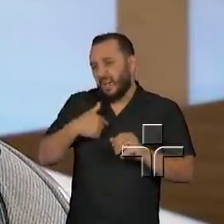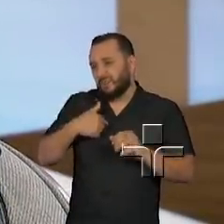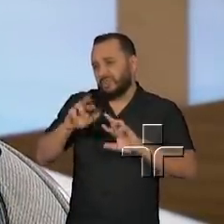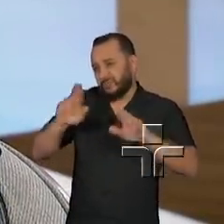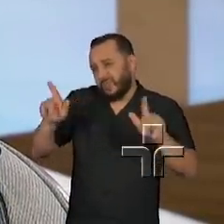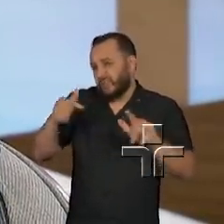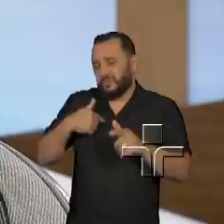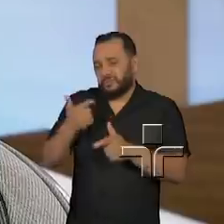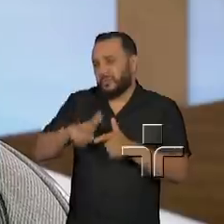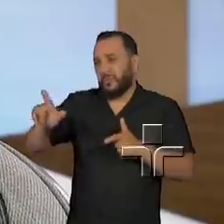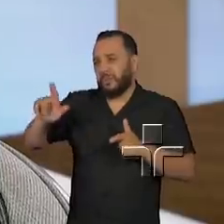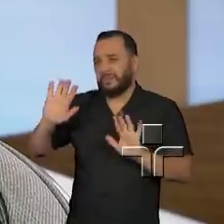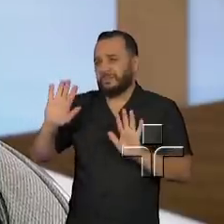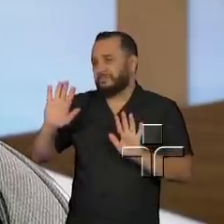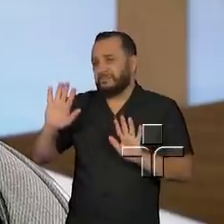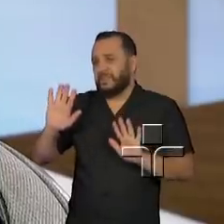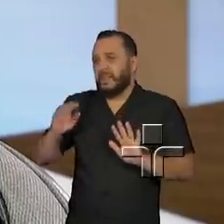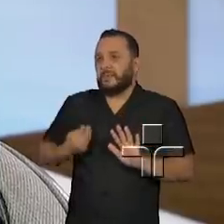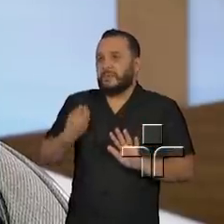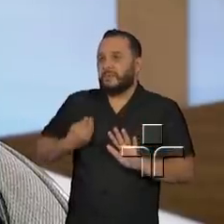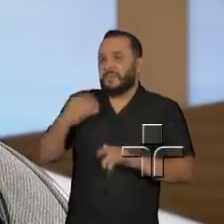acho que a vida é mais importante.